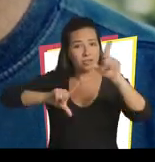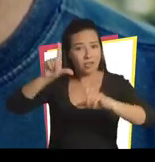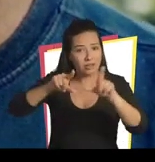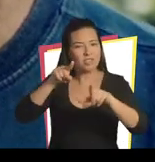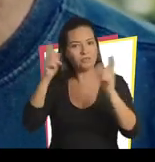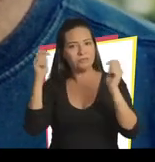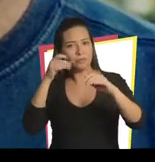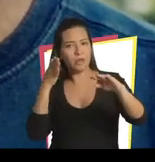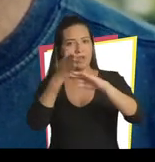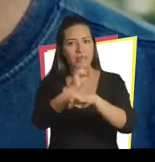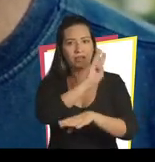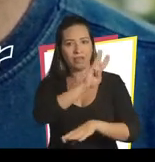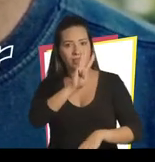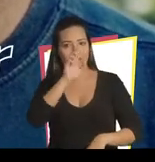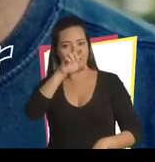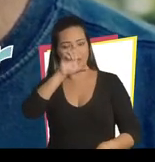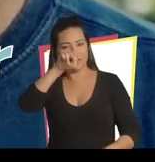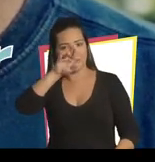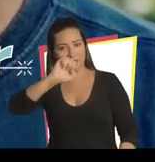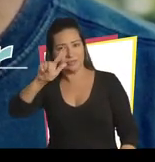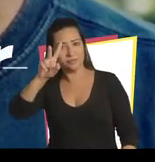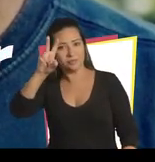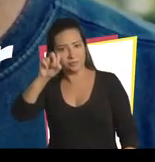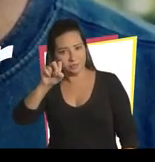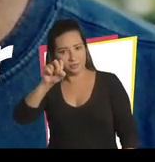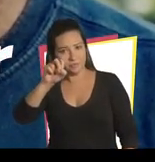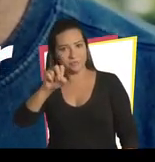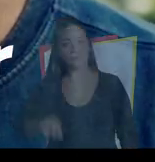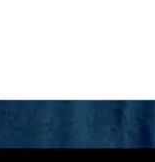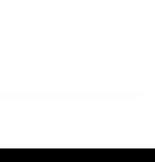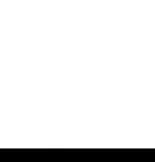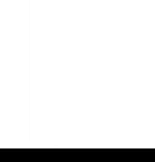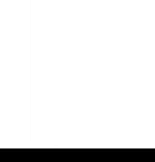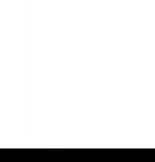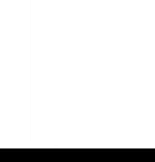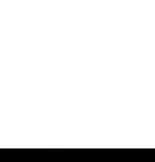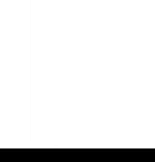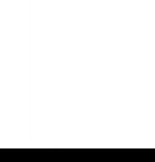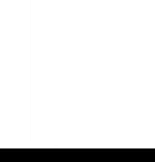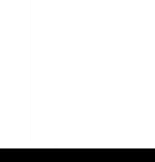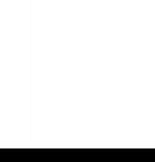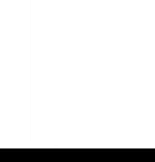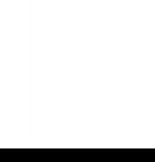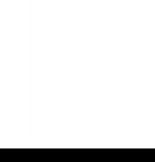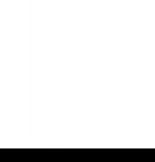Tenho pouco tempo na TV, mas você me encontra na internet, canal 50. Até lá.